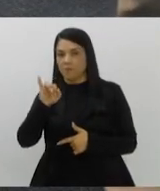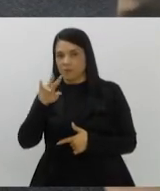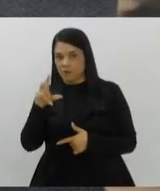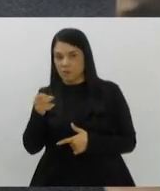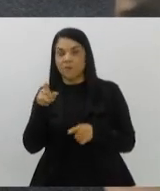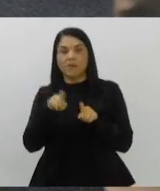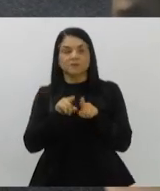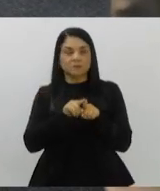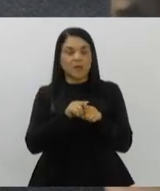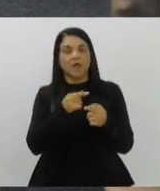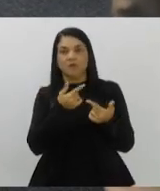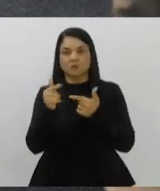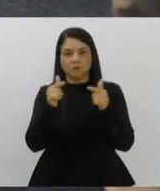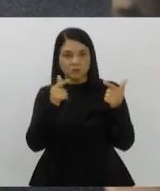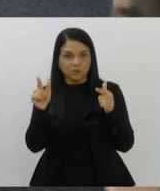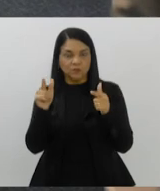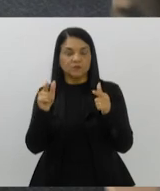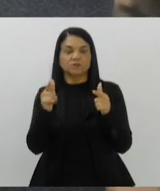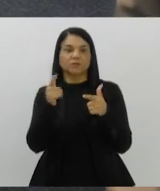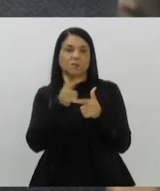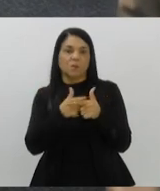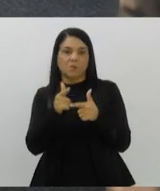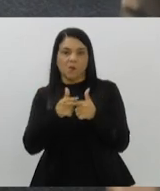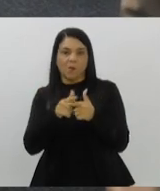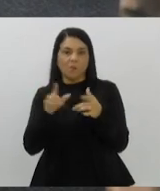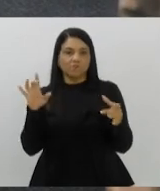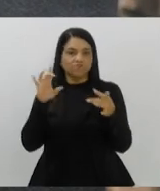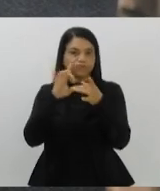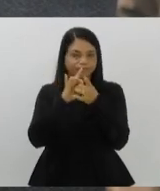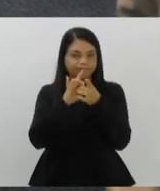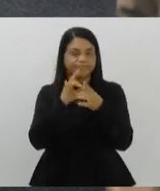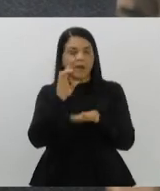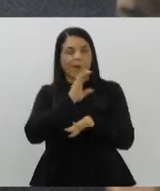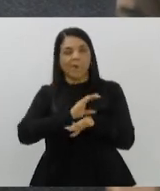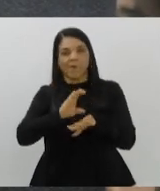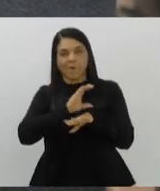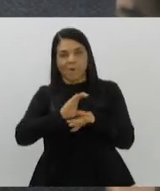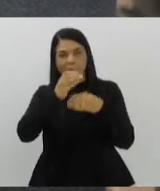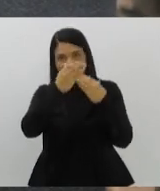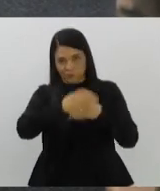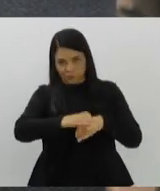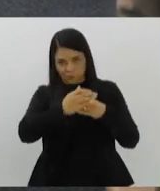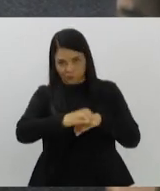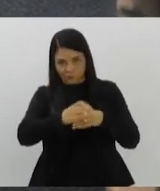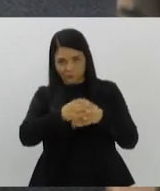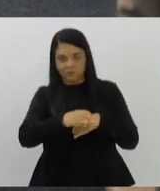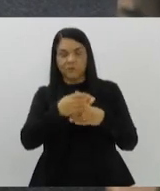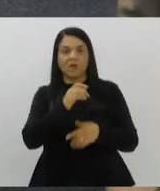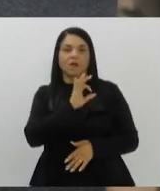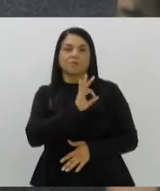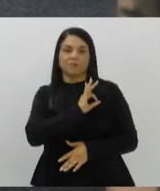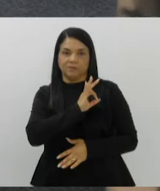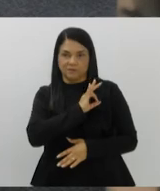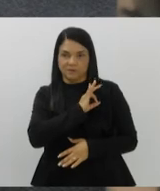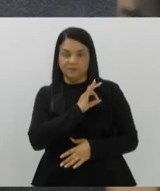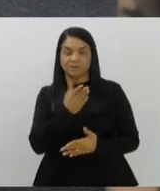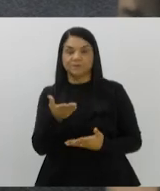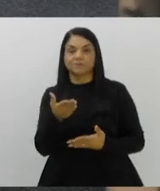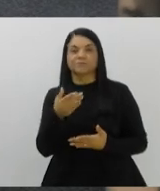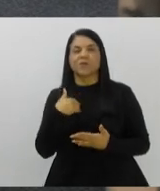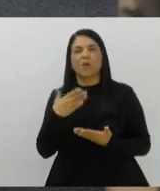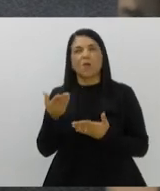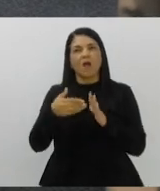mas as outras questões vinculadas ao concurso da Polícia Militar. Mas eu conversava ainda há